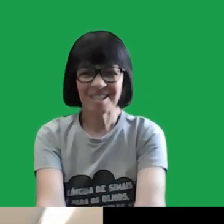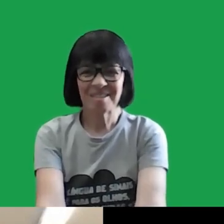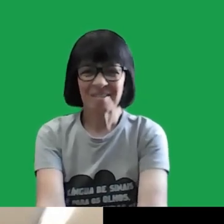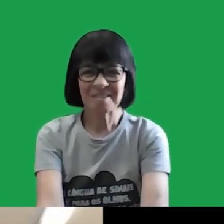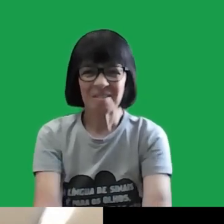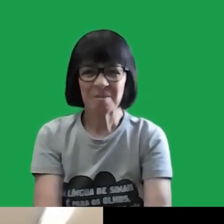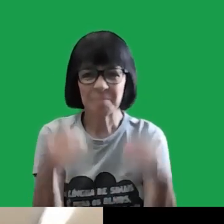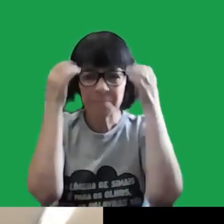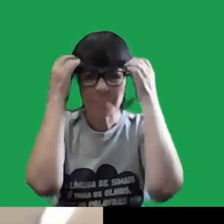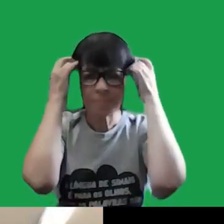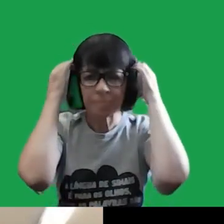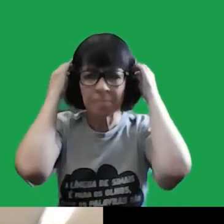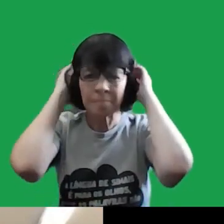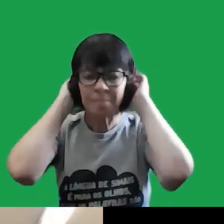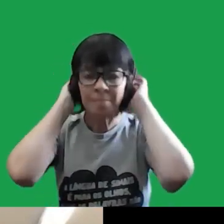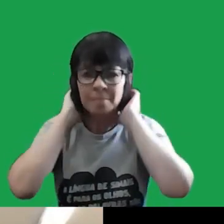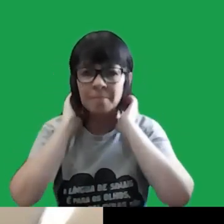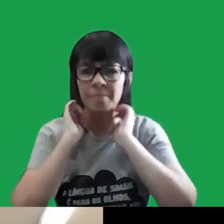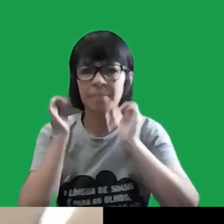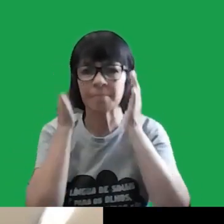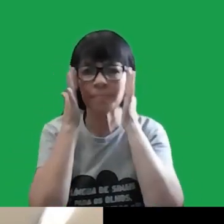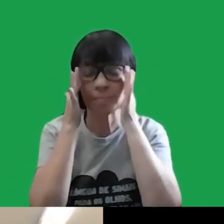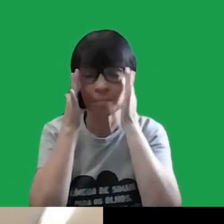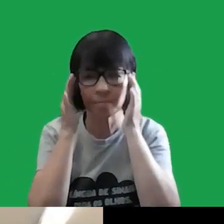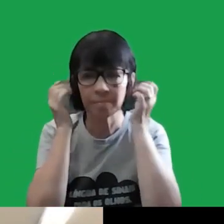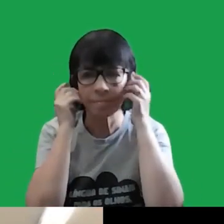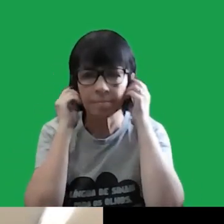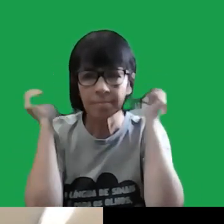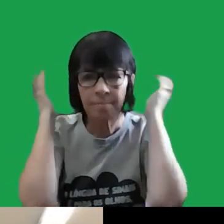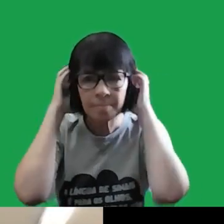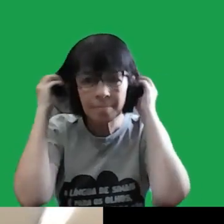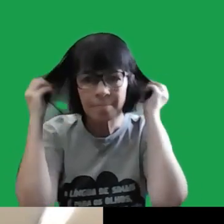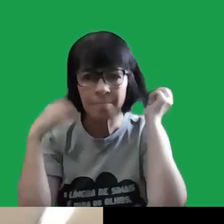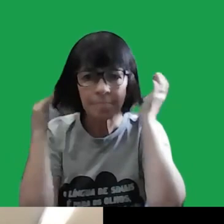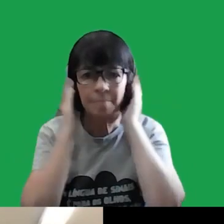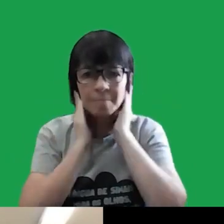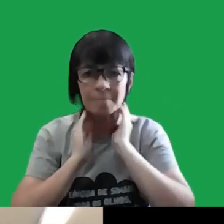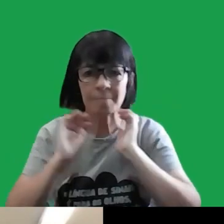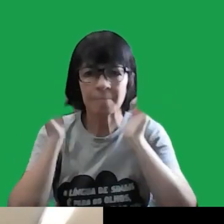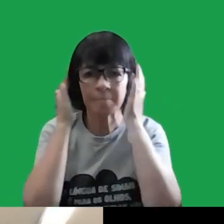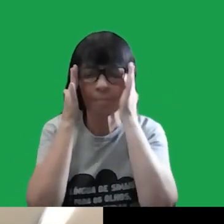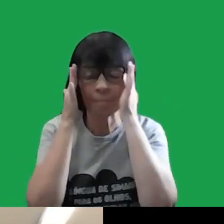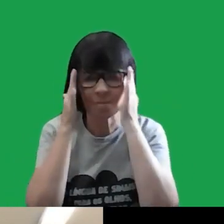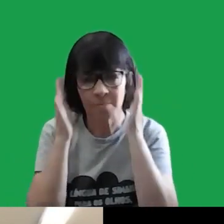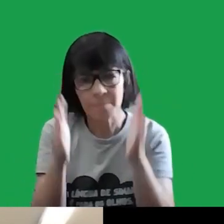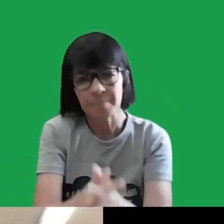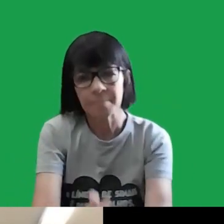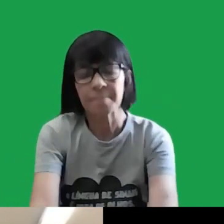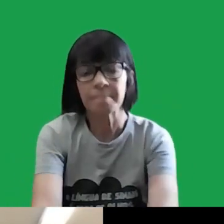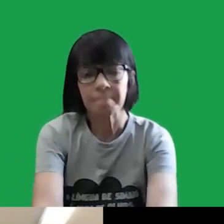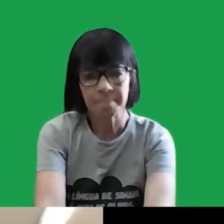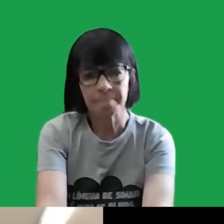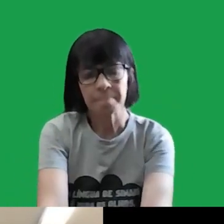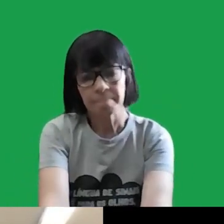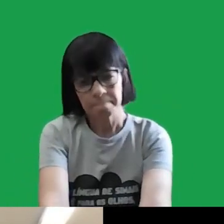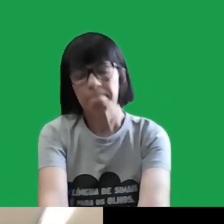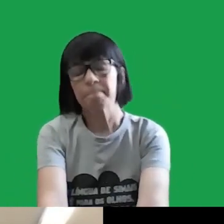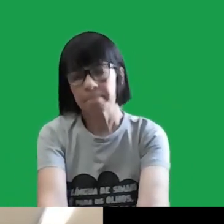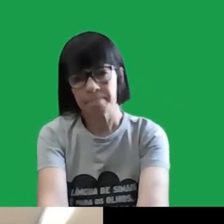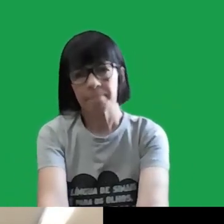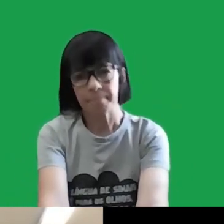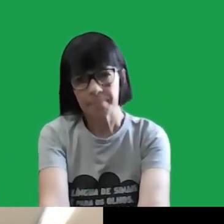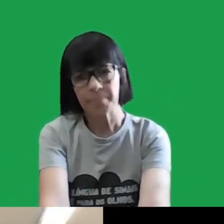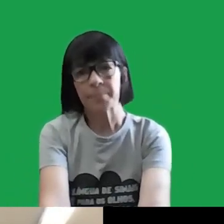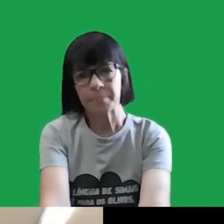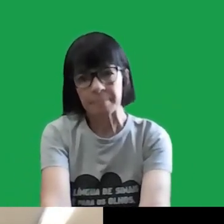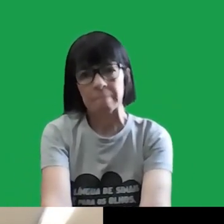A língua de sinais, ela é muito bonita. Ela é sempre muito interessante, muito curiosa, varia muito de pessoa